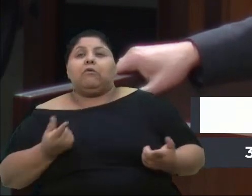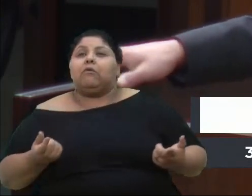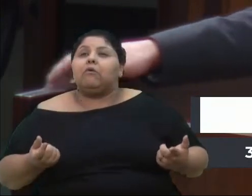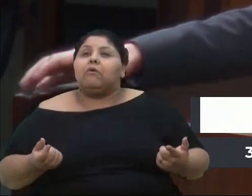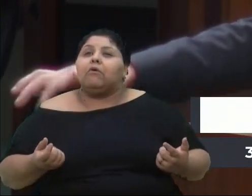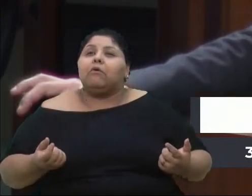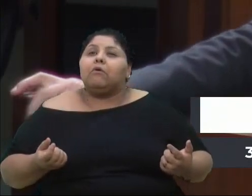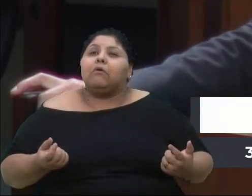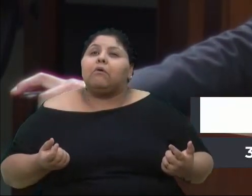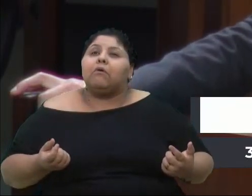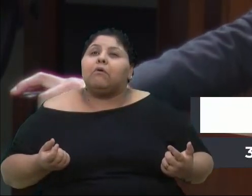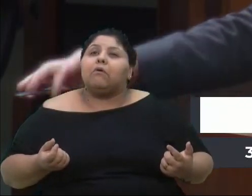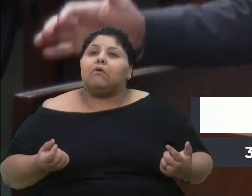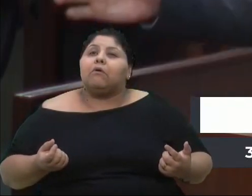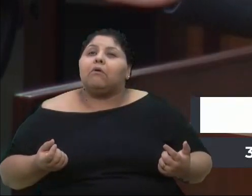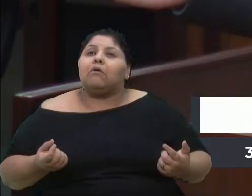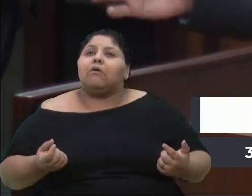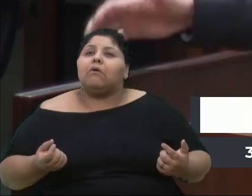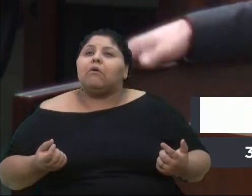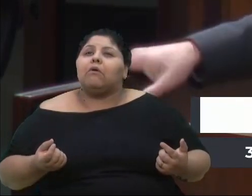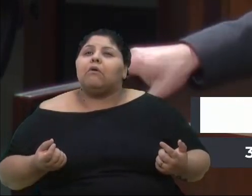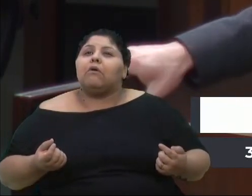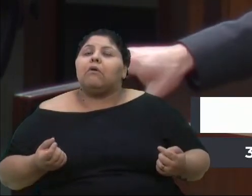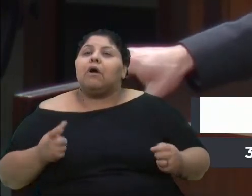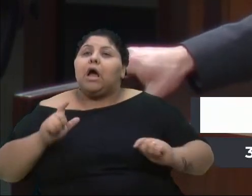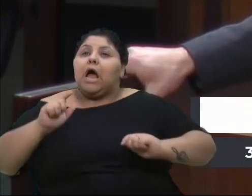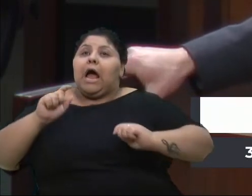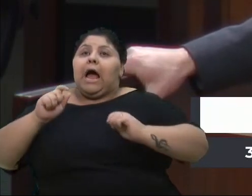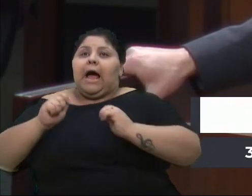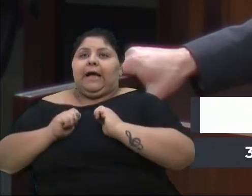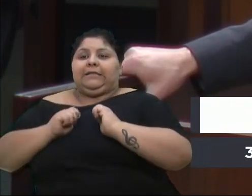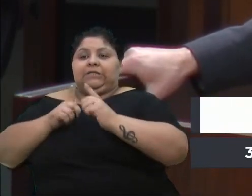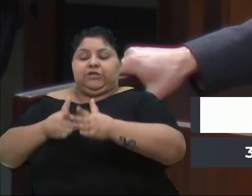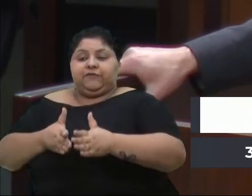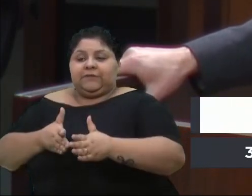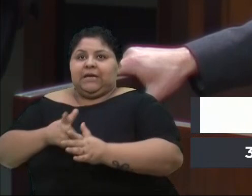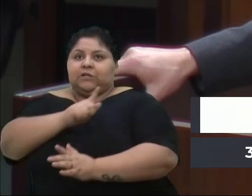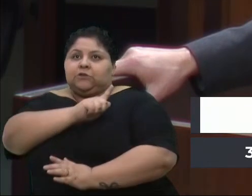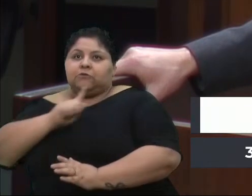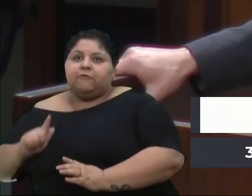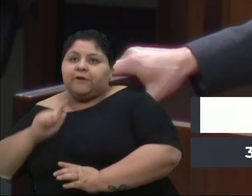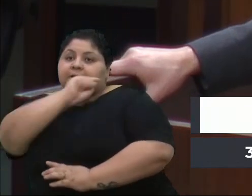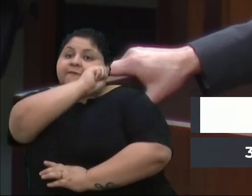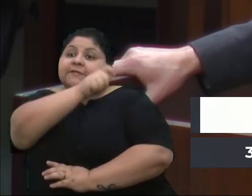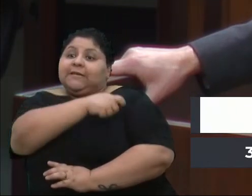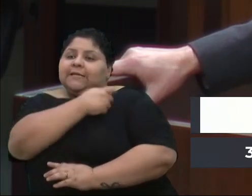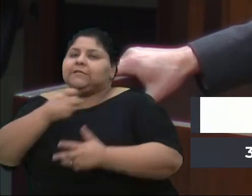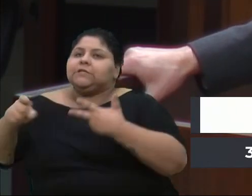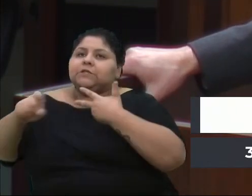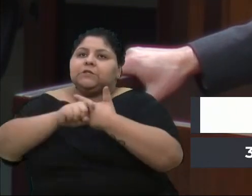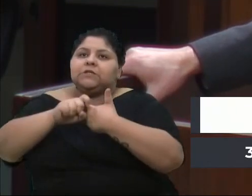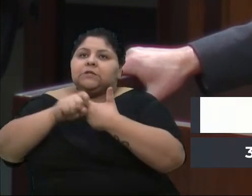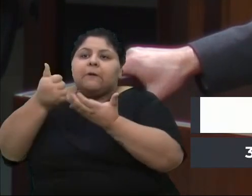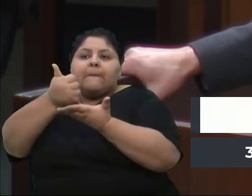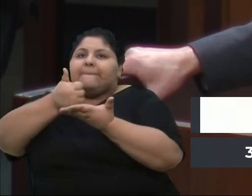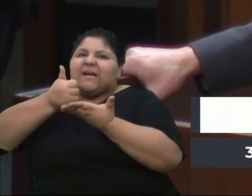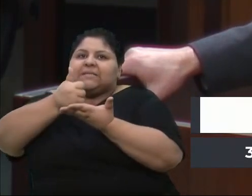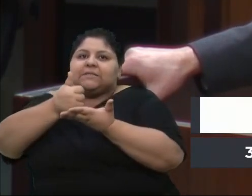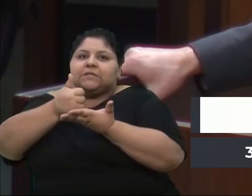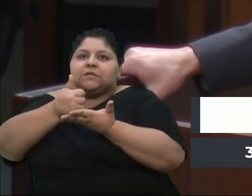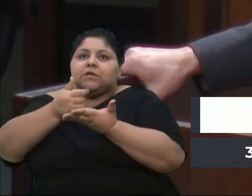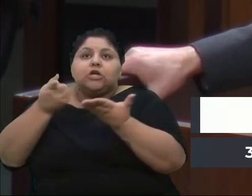Eu vou expor aqui no telão. Um deles é fiscalizar o executivo. É o básico. E eu não estou fazendo uma